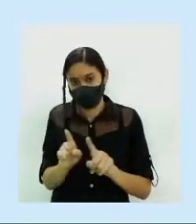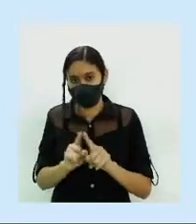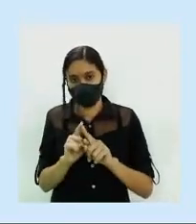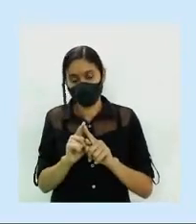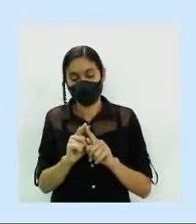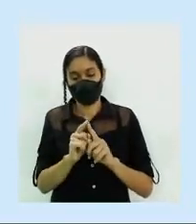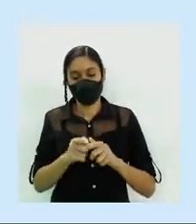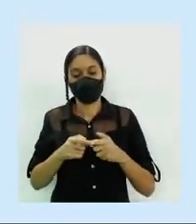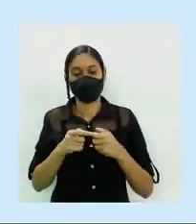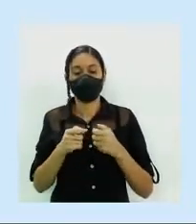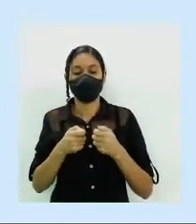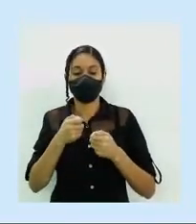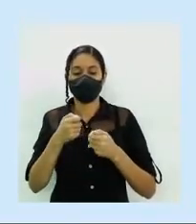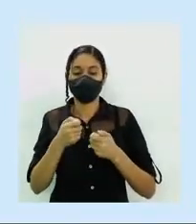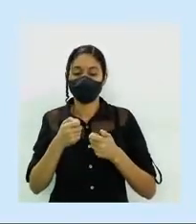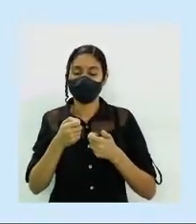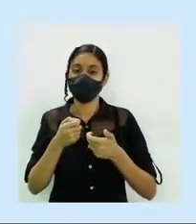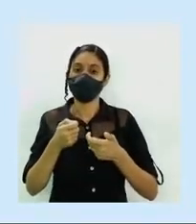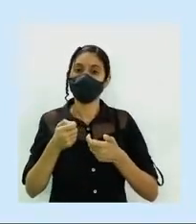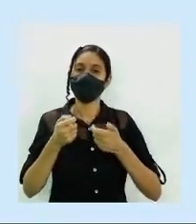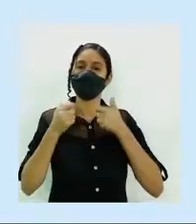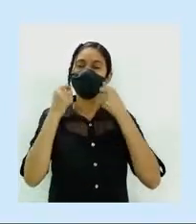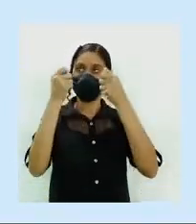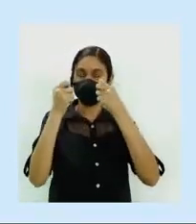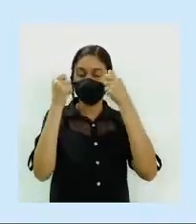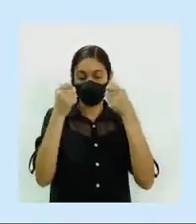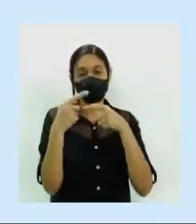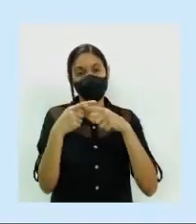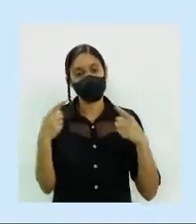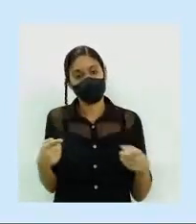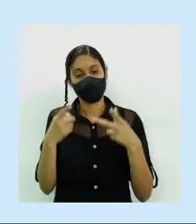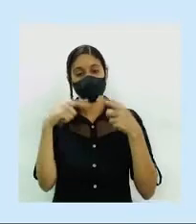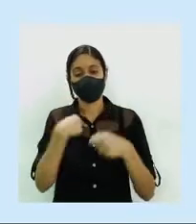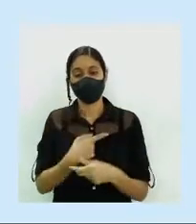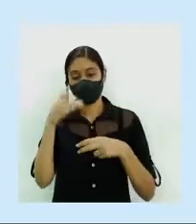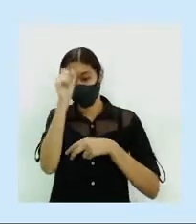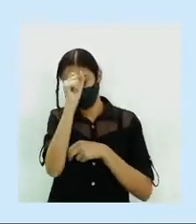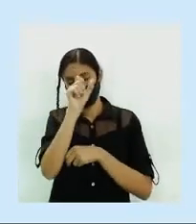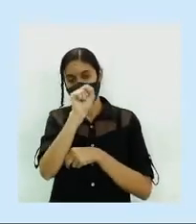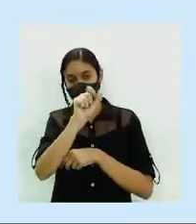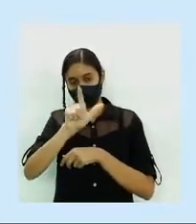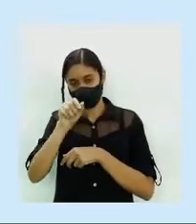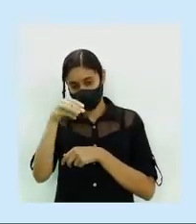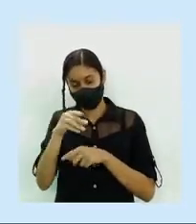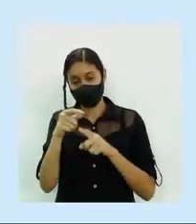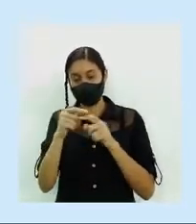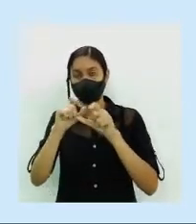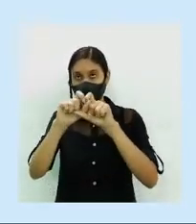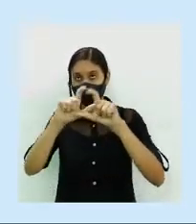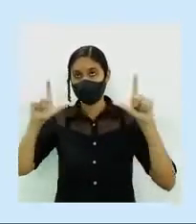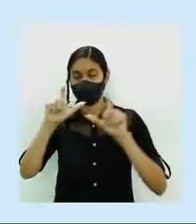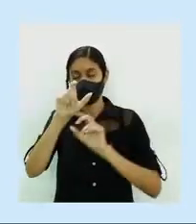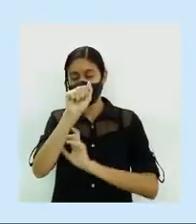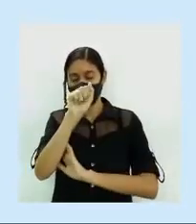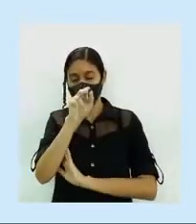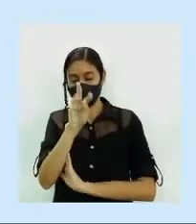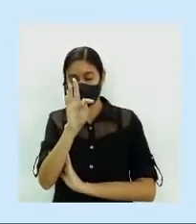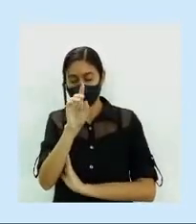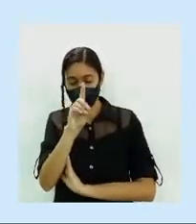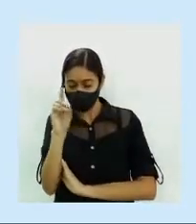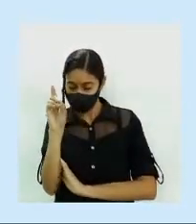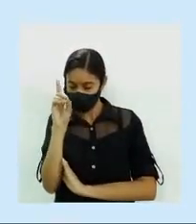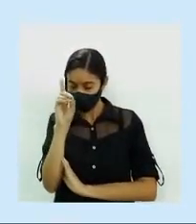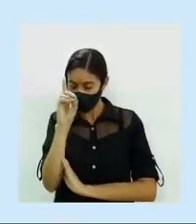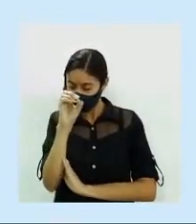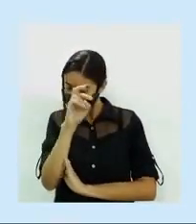É exatamente o que a gente vai aprender a fazer com o slam. Só que nesse caso do outdoor, o suporte é outro, a linguagem é outra,